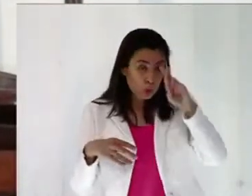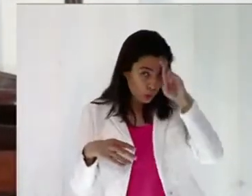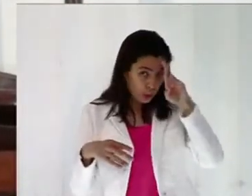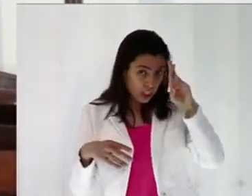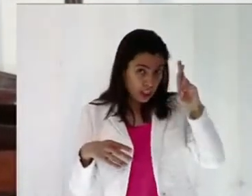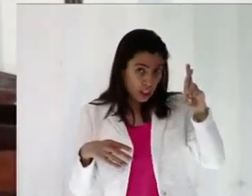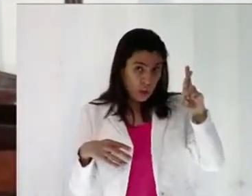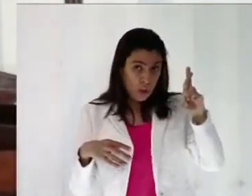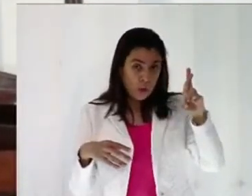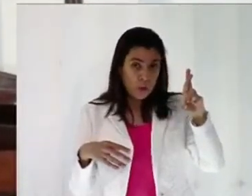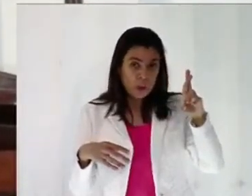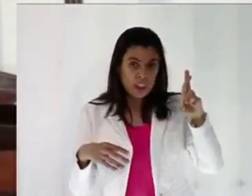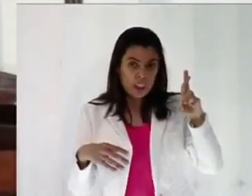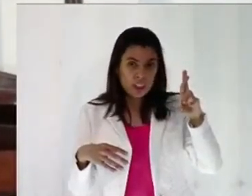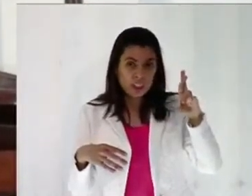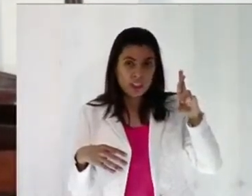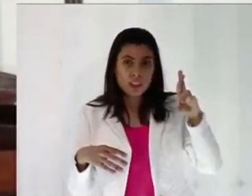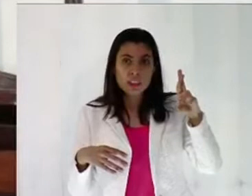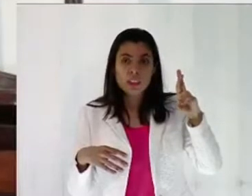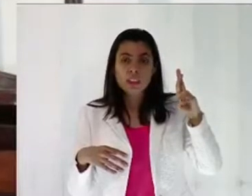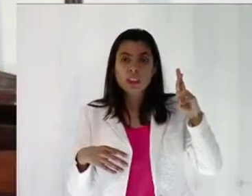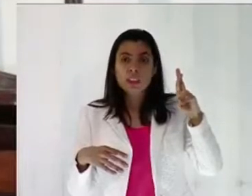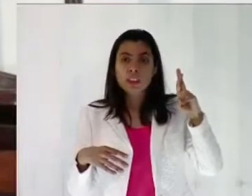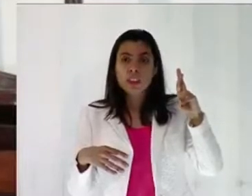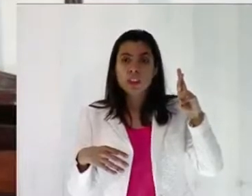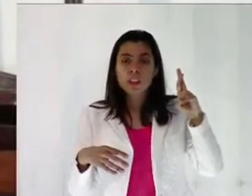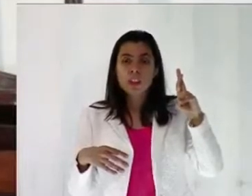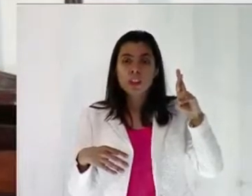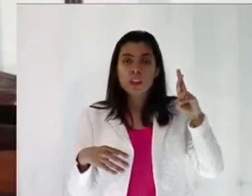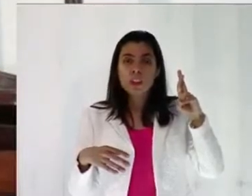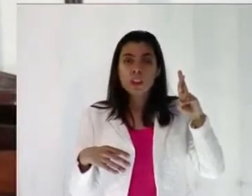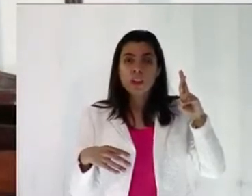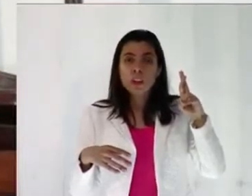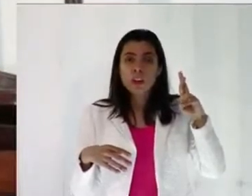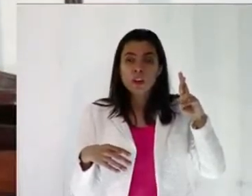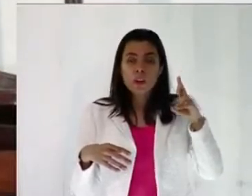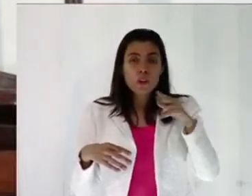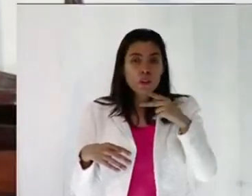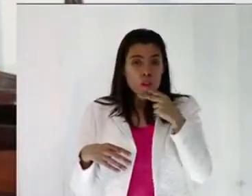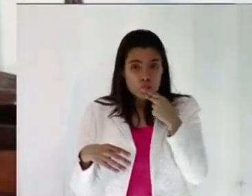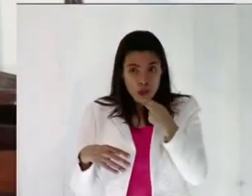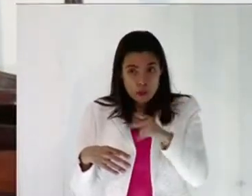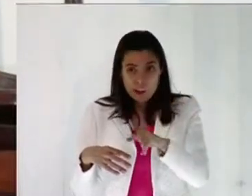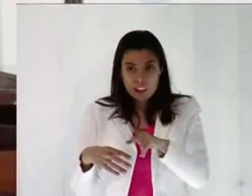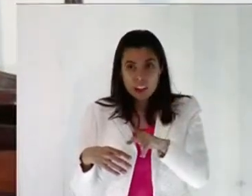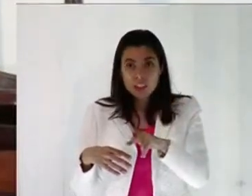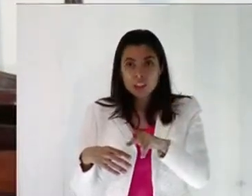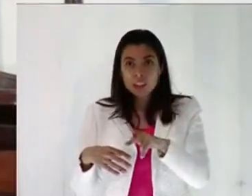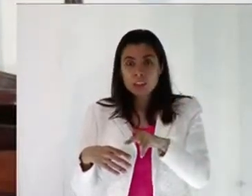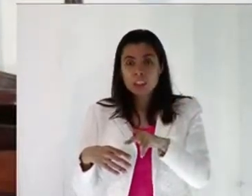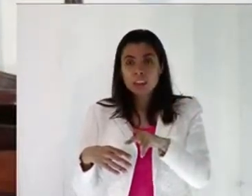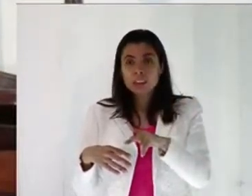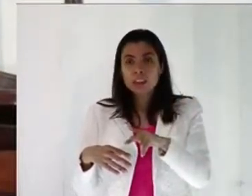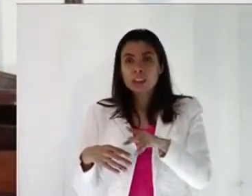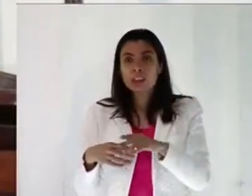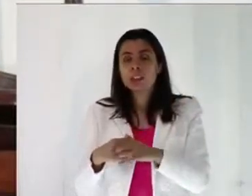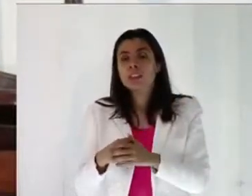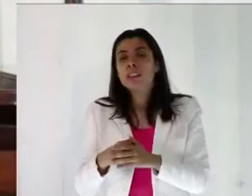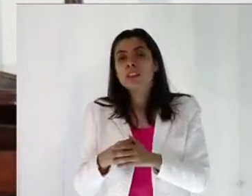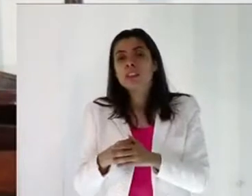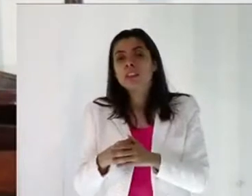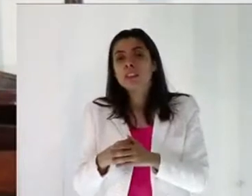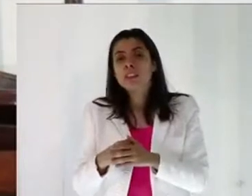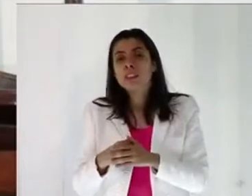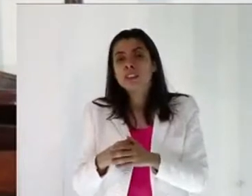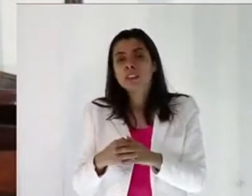clara e cristalina que haveria de dar esta bênção a Abraão e sua esposa. Sara chega até a rir dentro da tenda. Uma